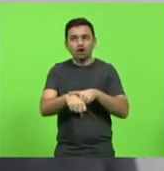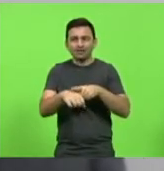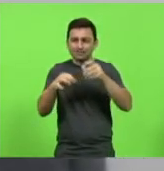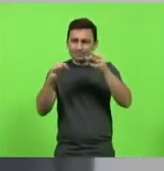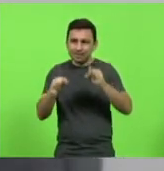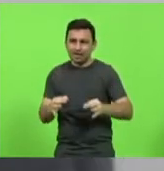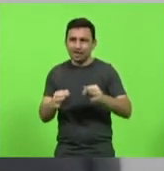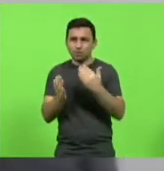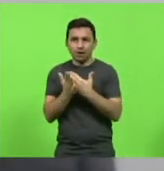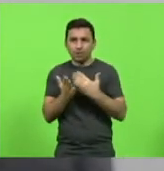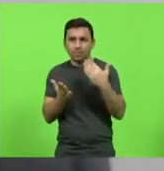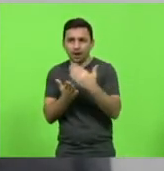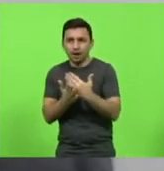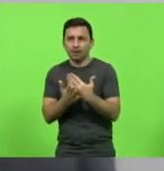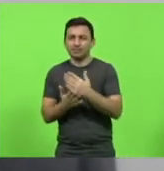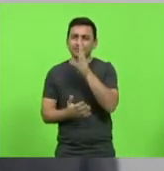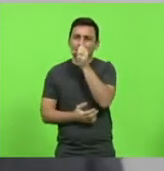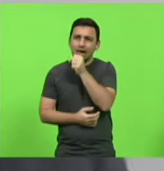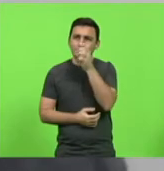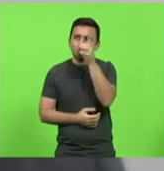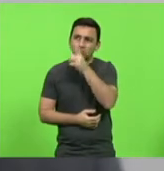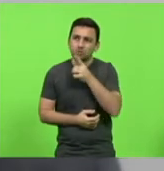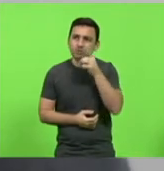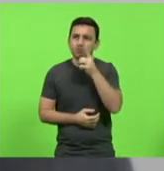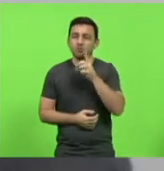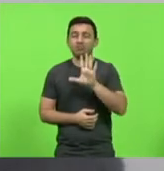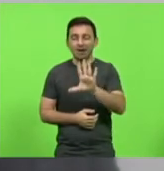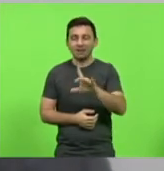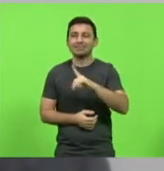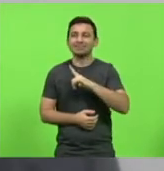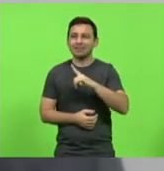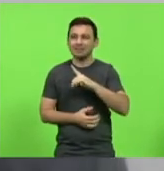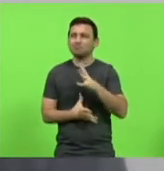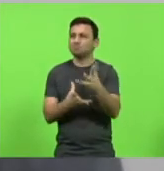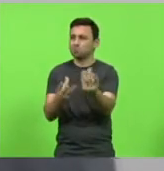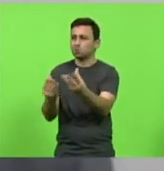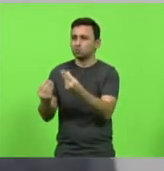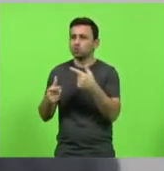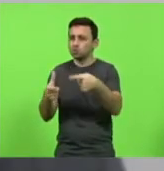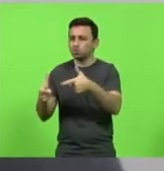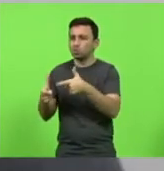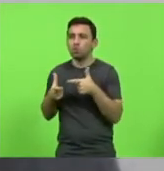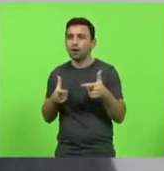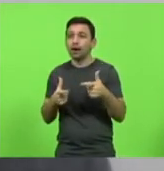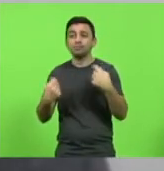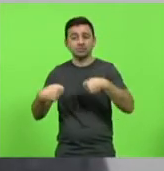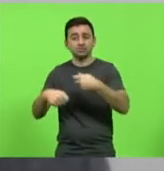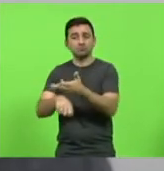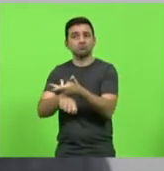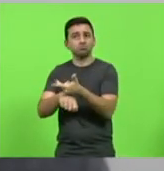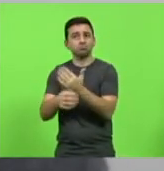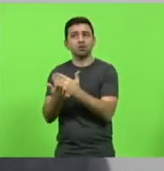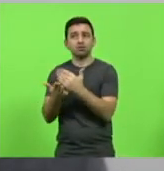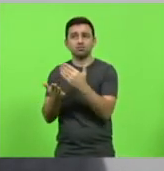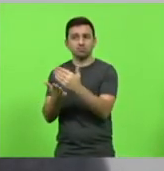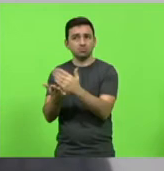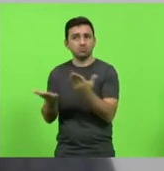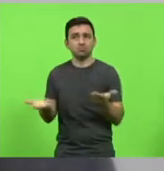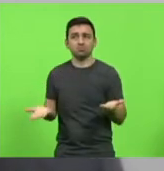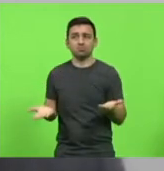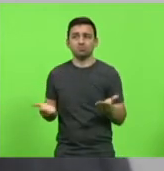fazem plantões sábados e domingo, mas ainda muitos locais precisam agilizar mais essa